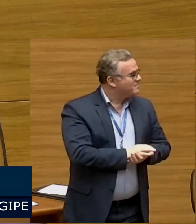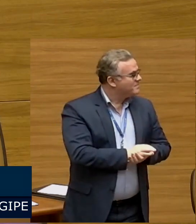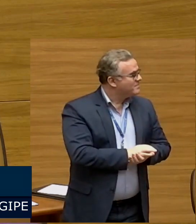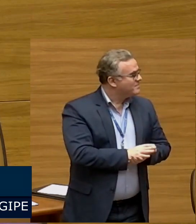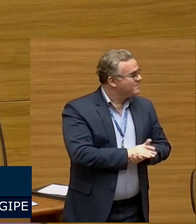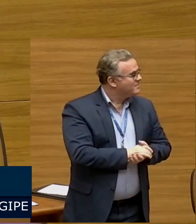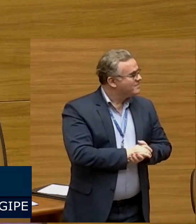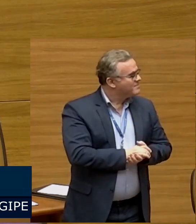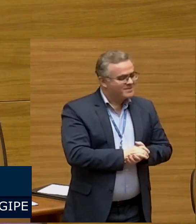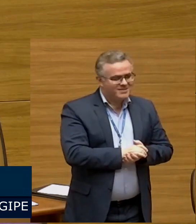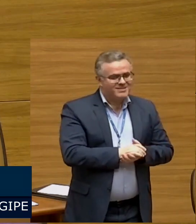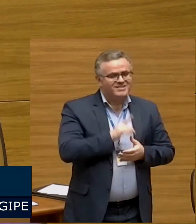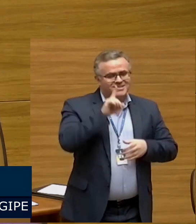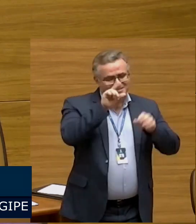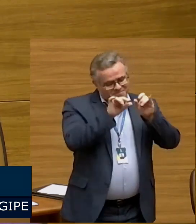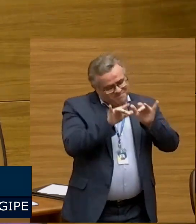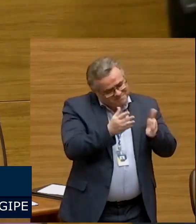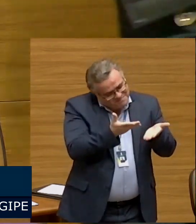Fiquem com Deus.